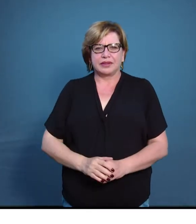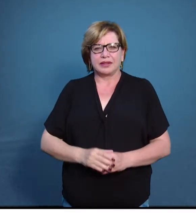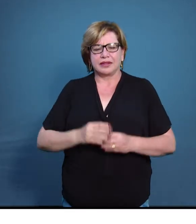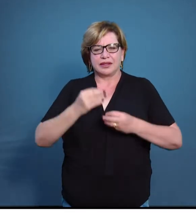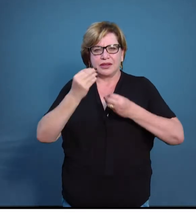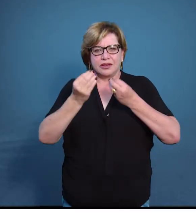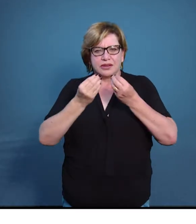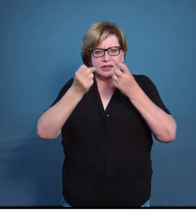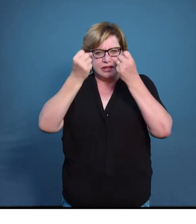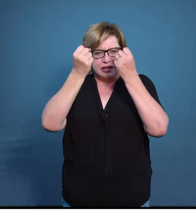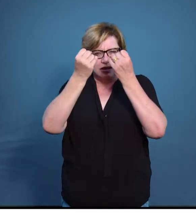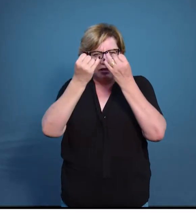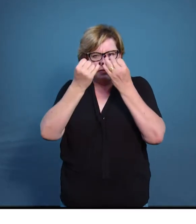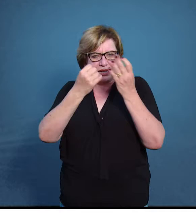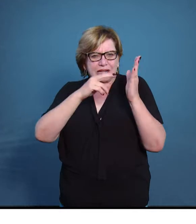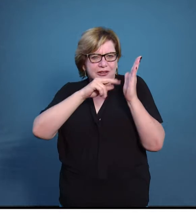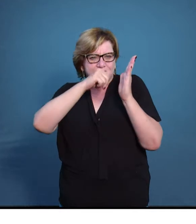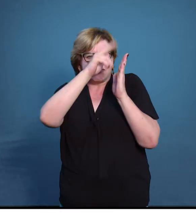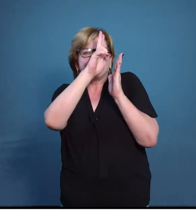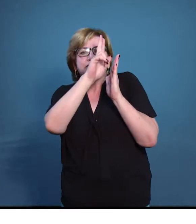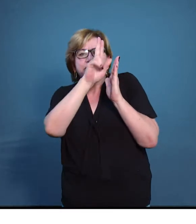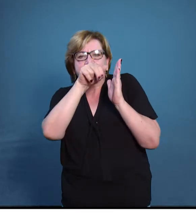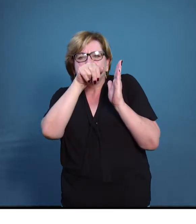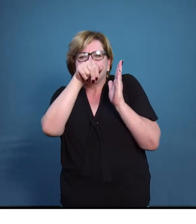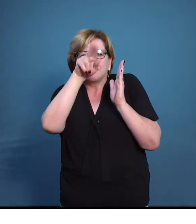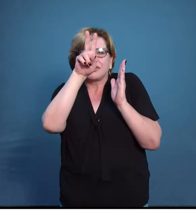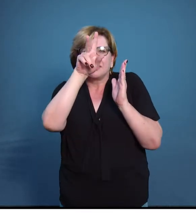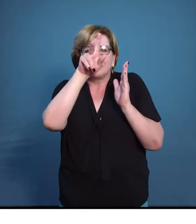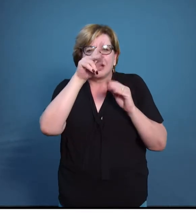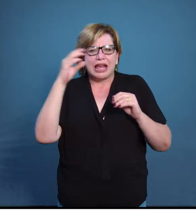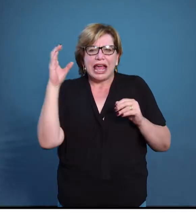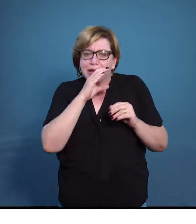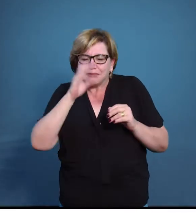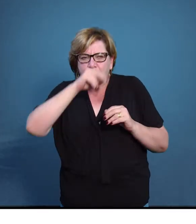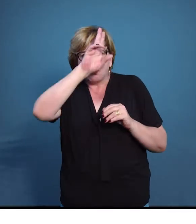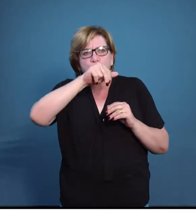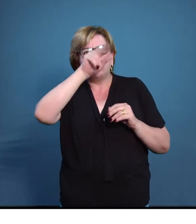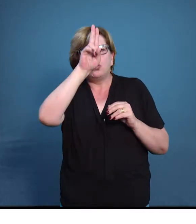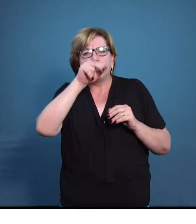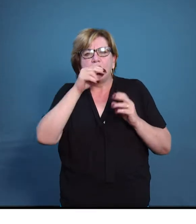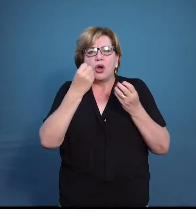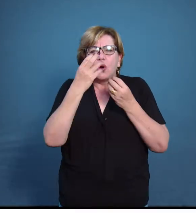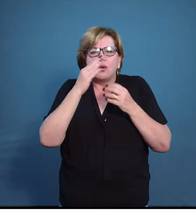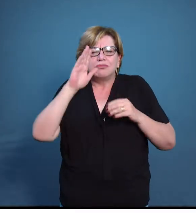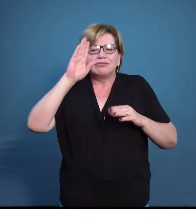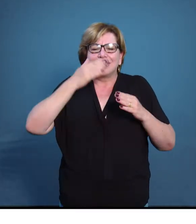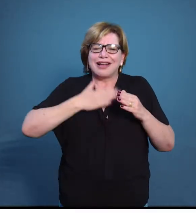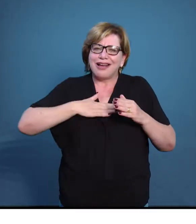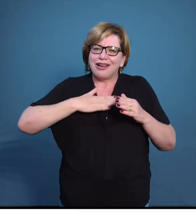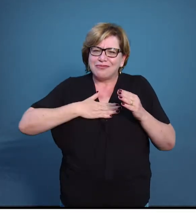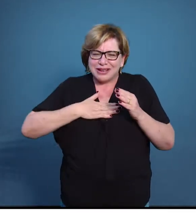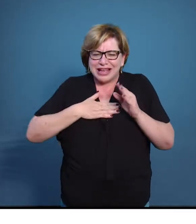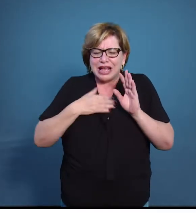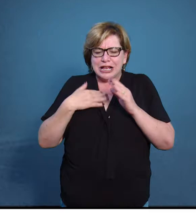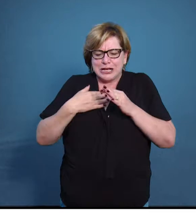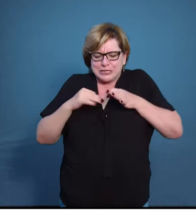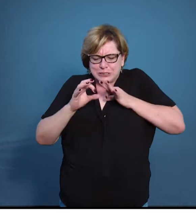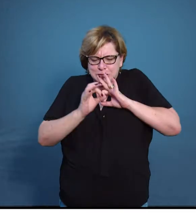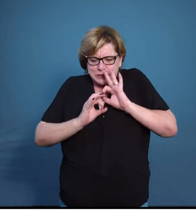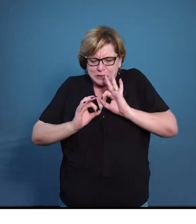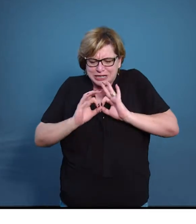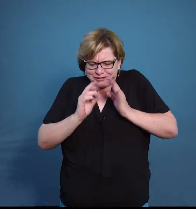Como você definiria as pinceladas da obra? Elas são rápidas, lentas, parecem planejadas,